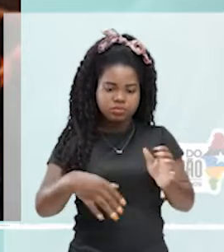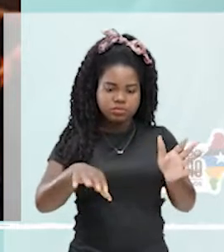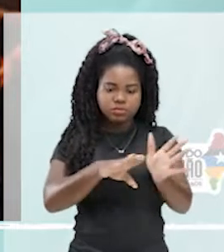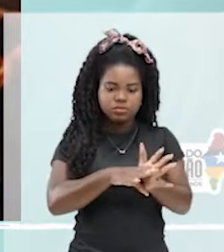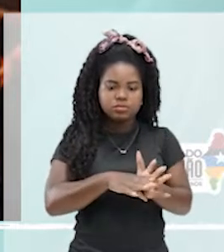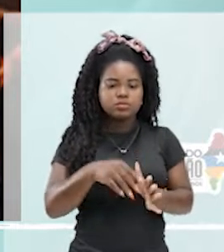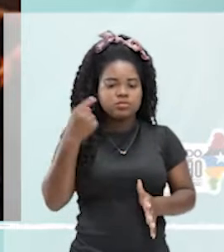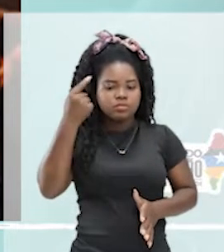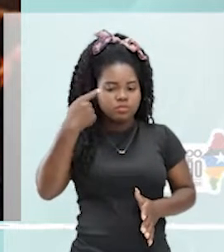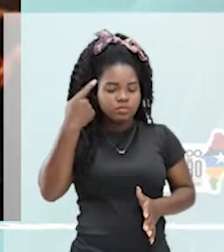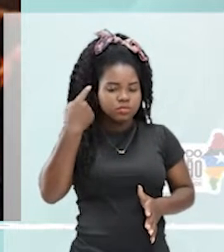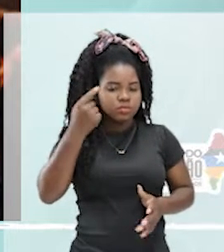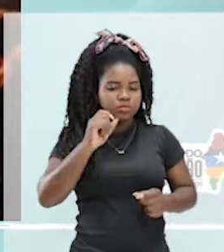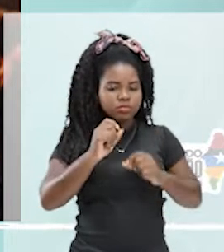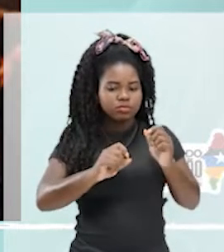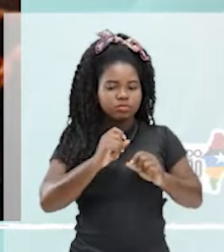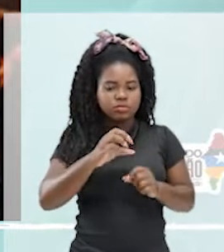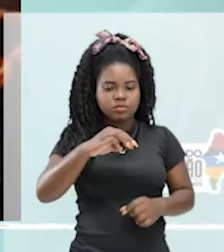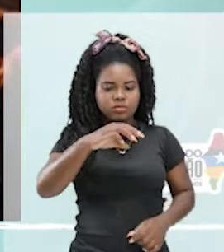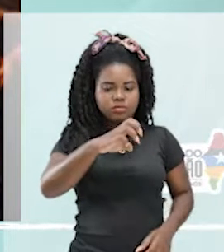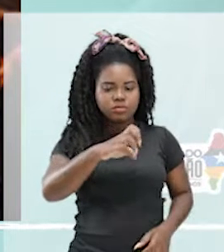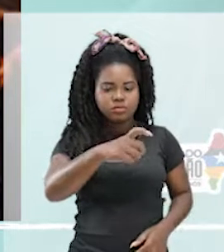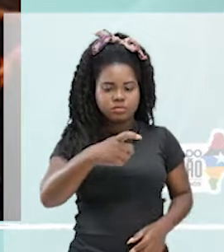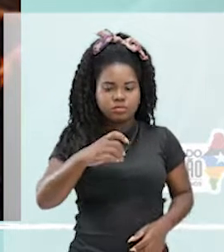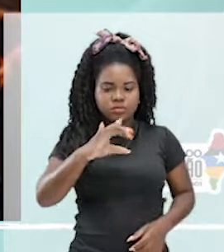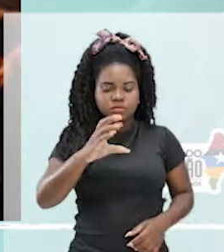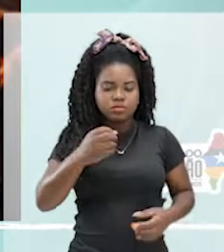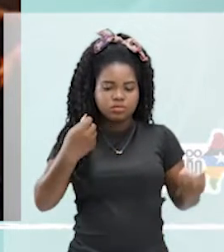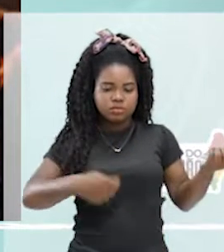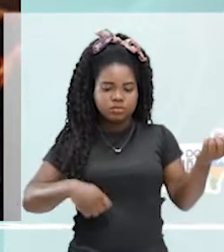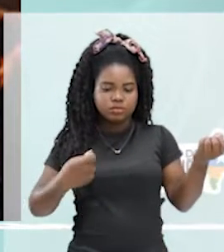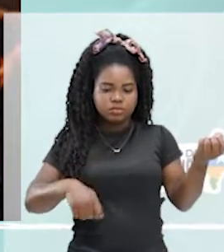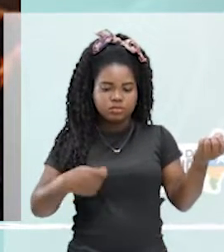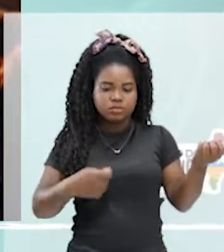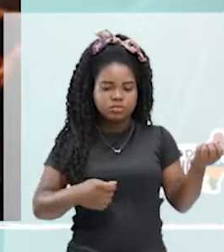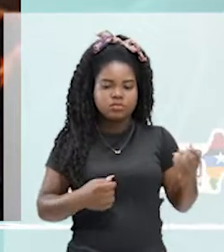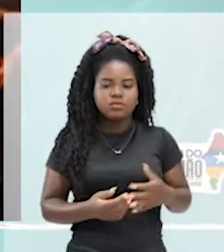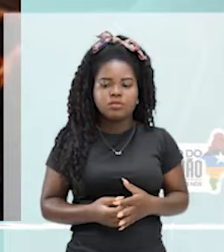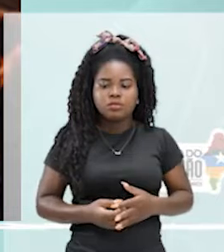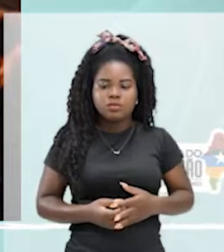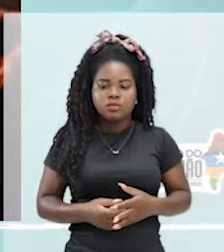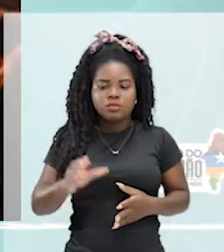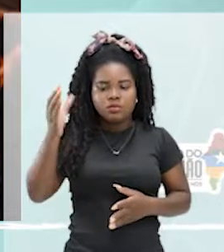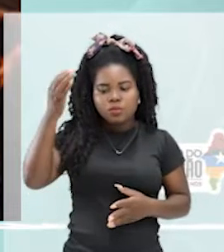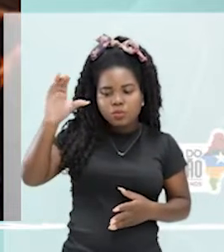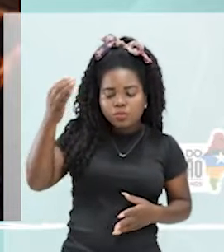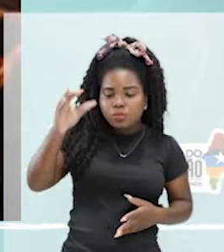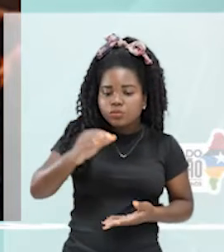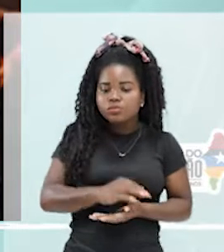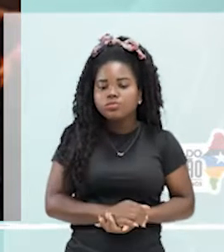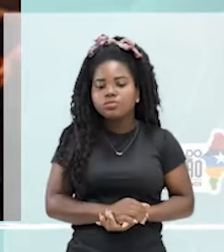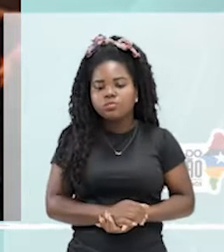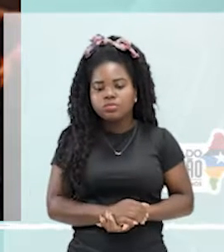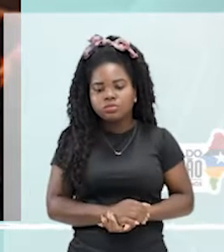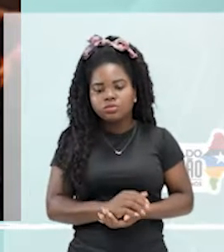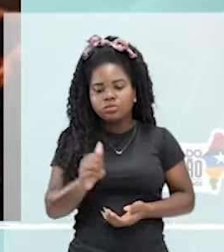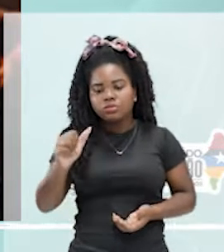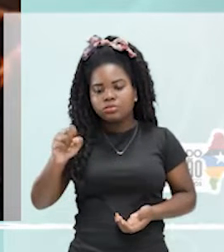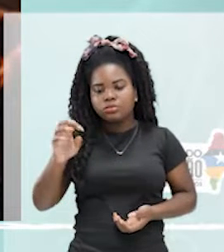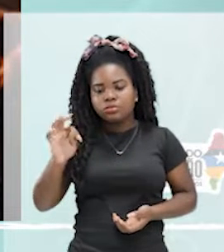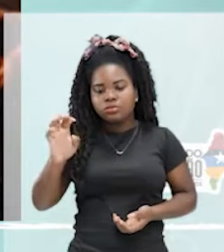dos espanhóis ao México, que bateu de frente com as culturas que eram nativas deste lado do mundo, incas, astecas,